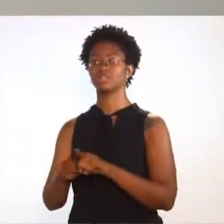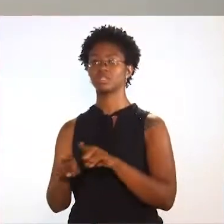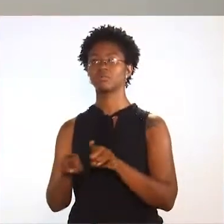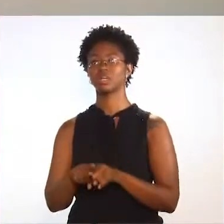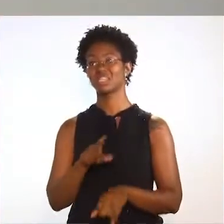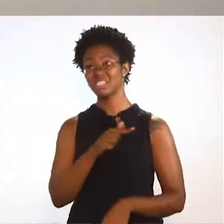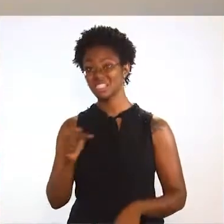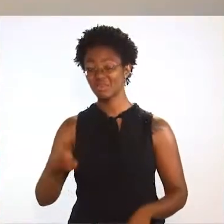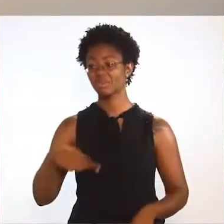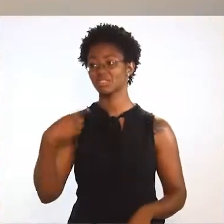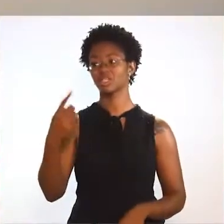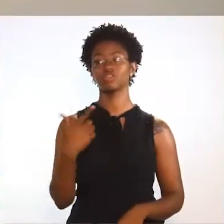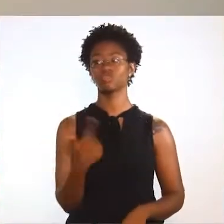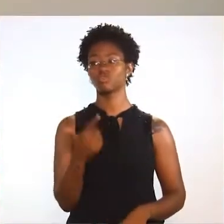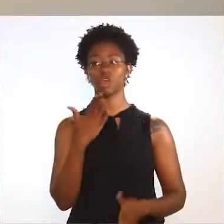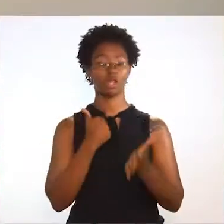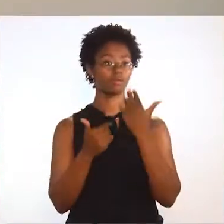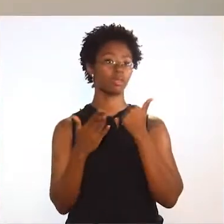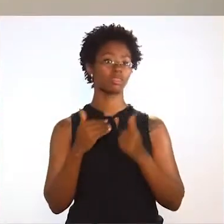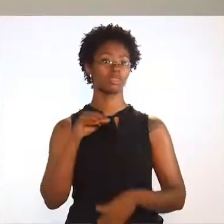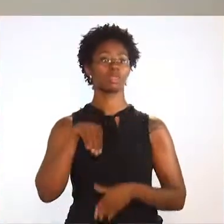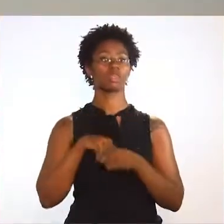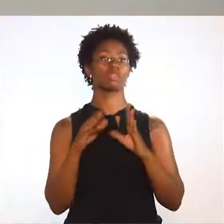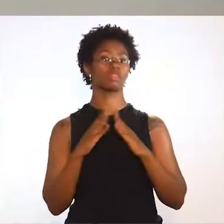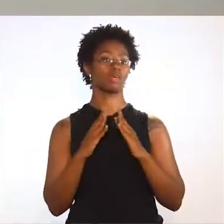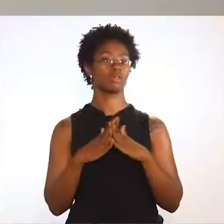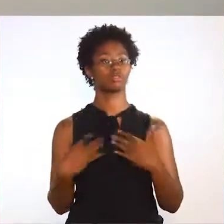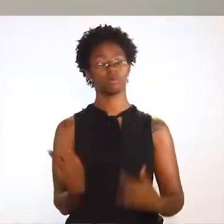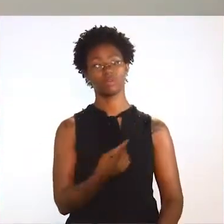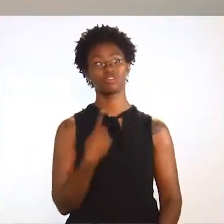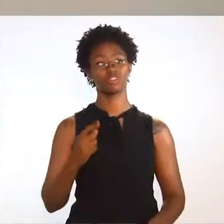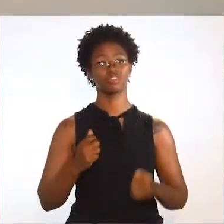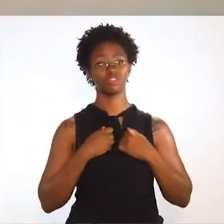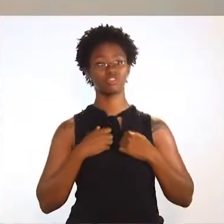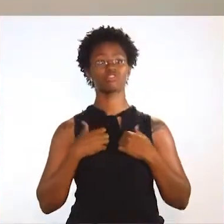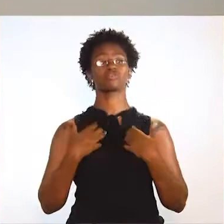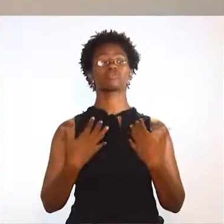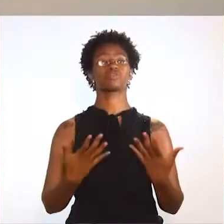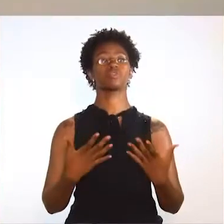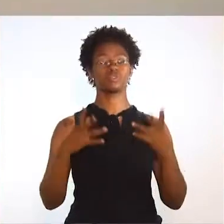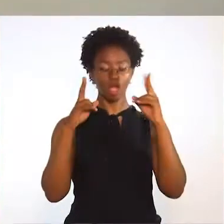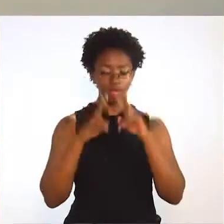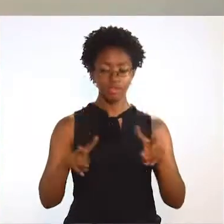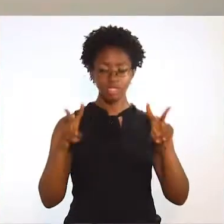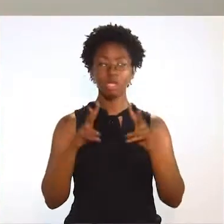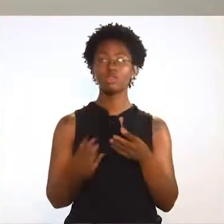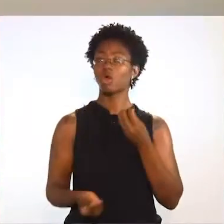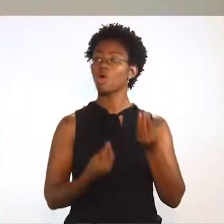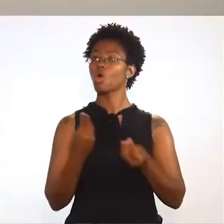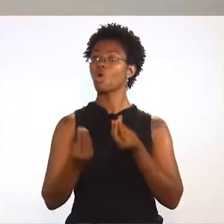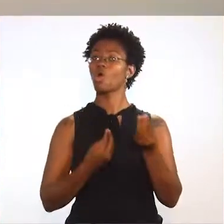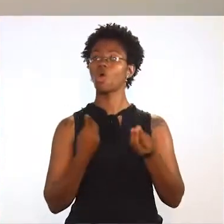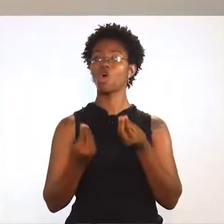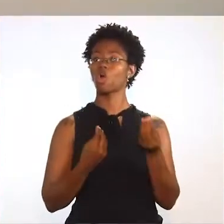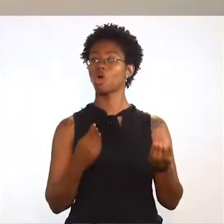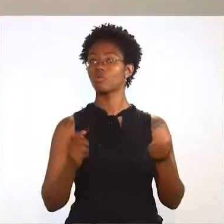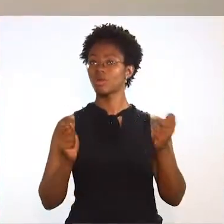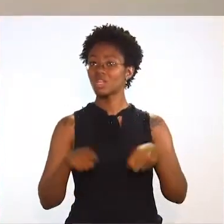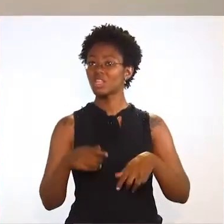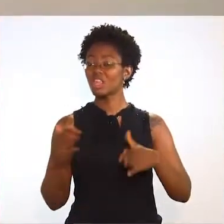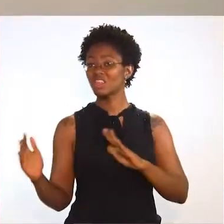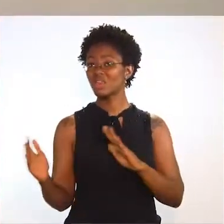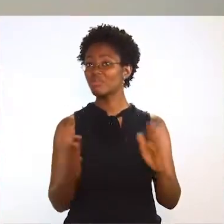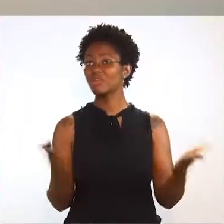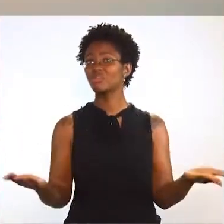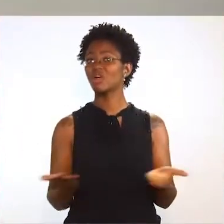seguinte eles já não teriam nem alimentação para ter em casa. Né? Então, para a gente foi um susto muito grande e uma visão de como é que a gente pode, nesse